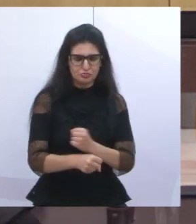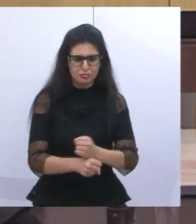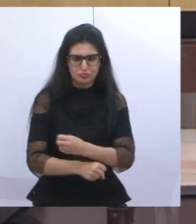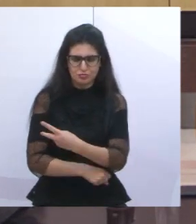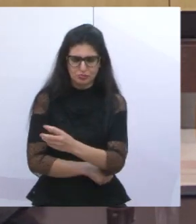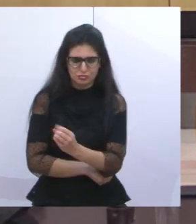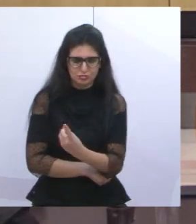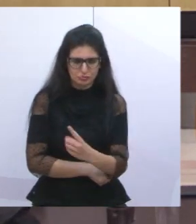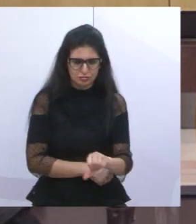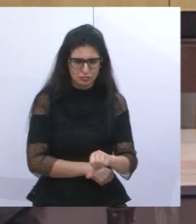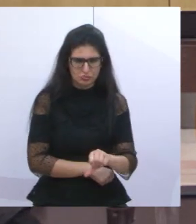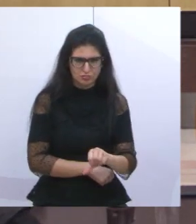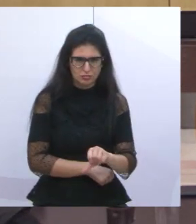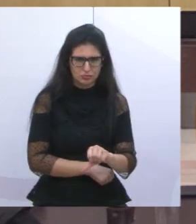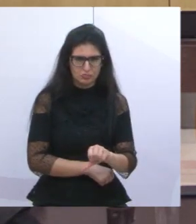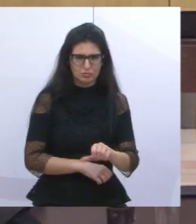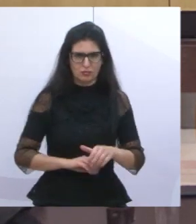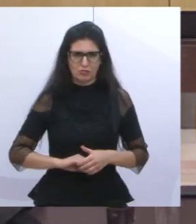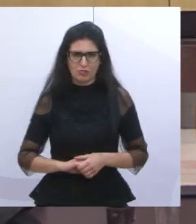25/2019.